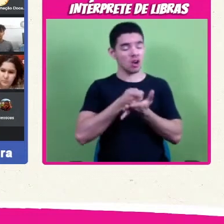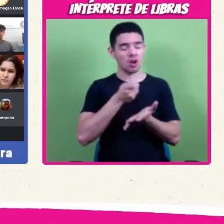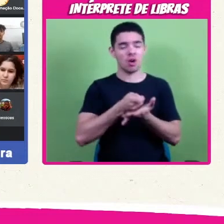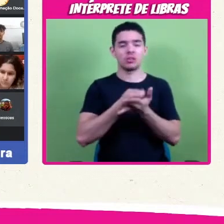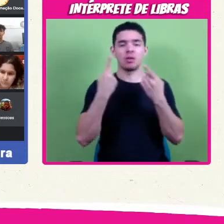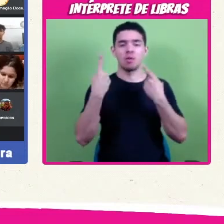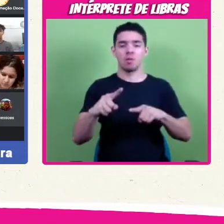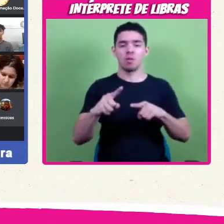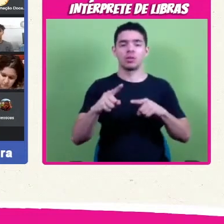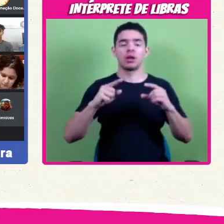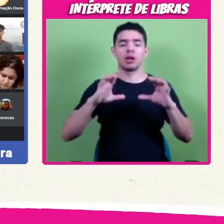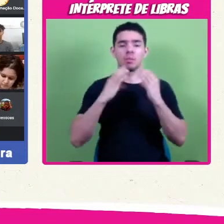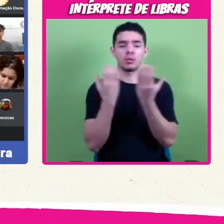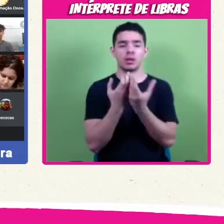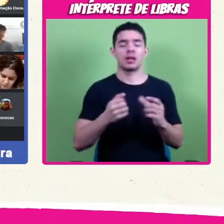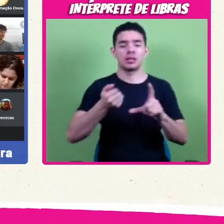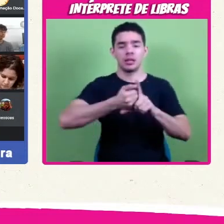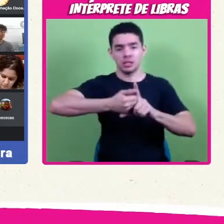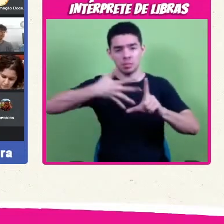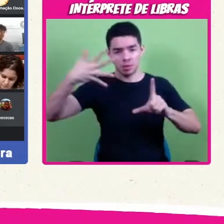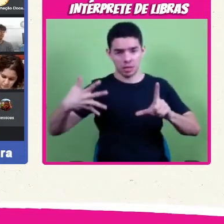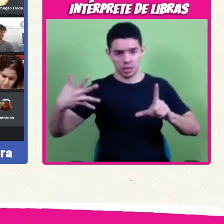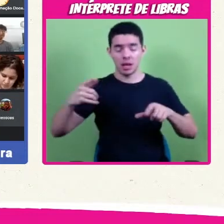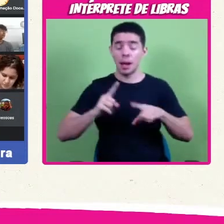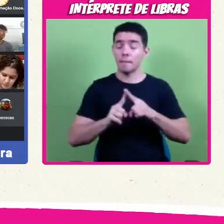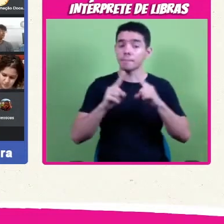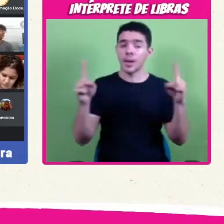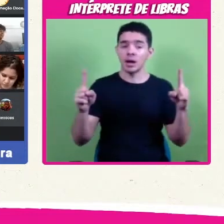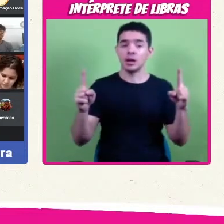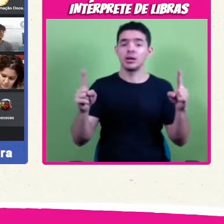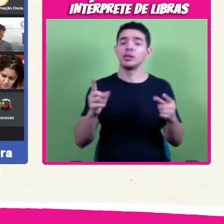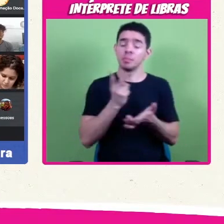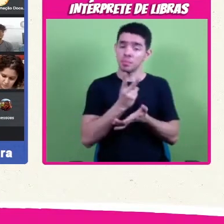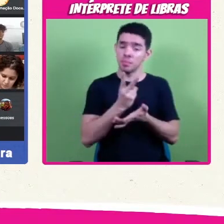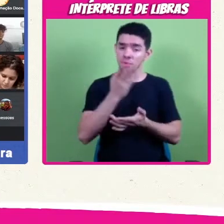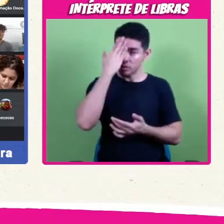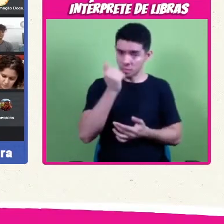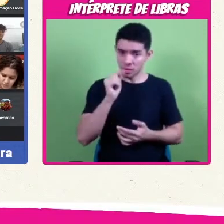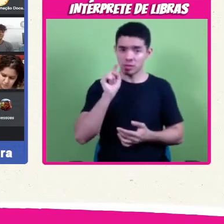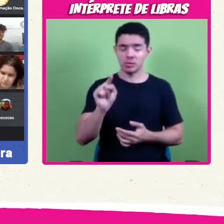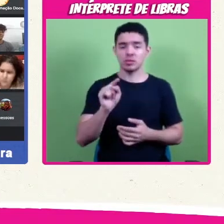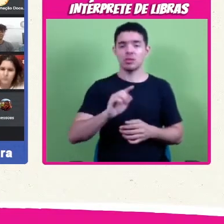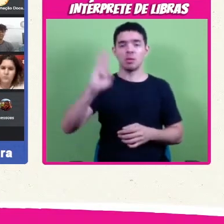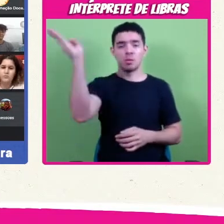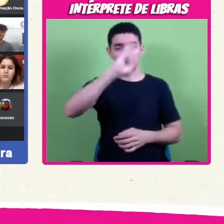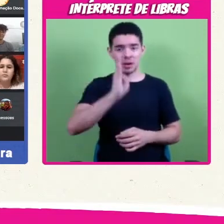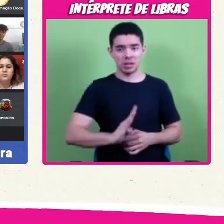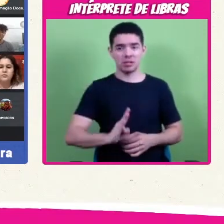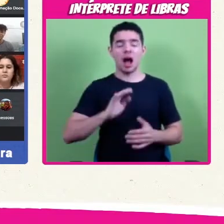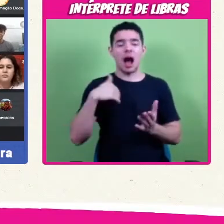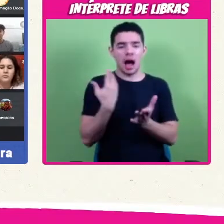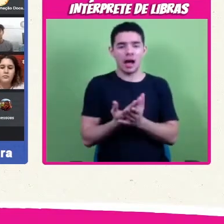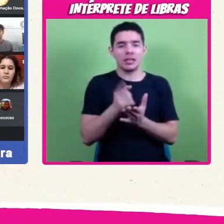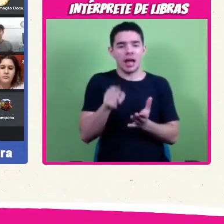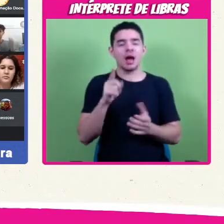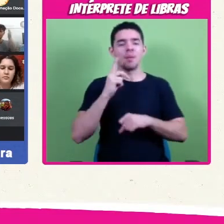comunidades LGBTQIAP+, né? Mas, mesmo sabendo disso, o Brasil ainda é o país